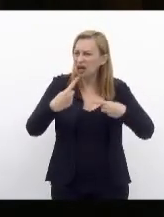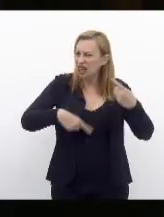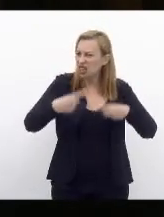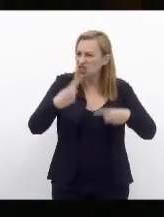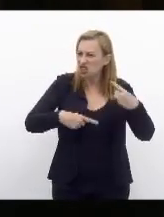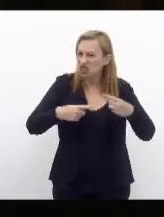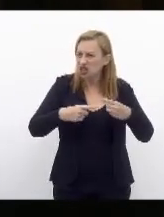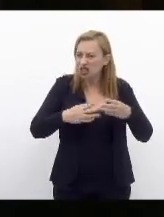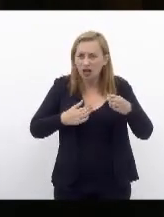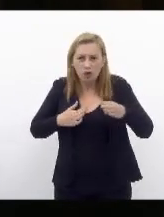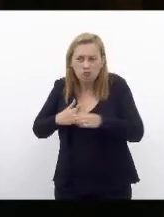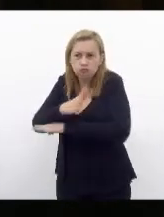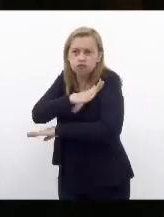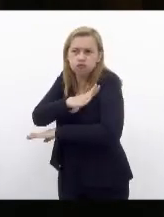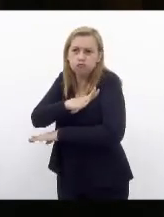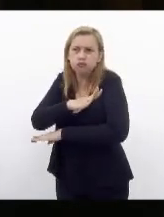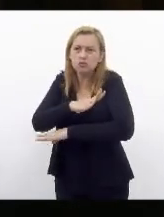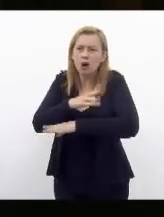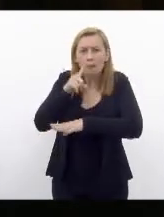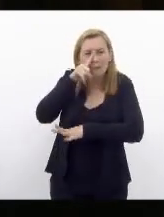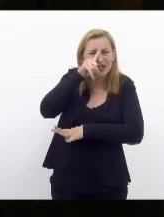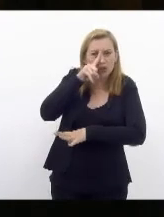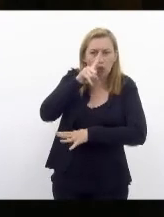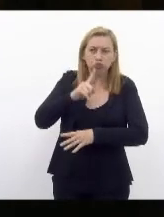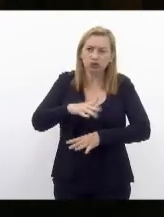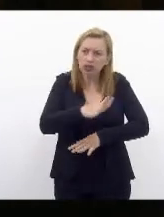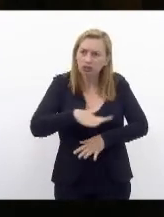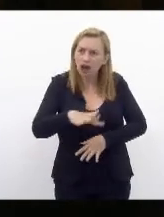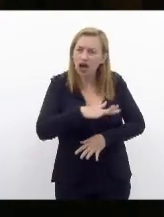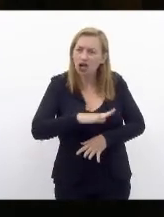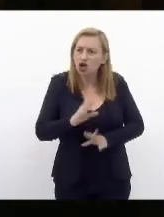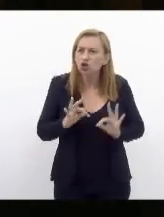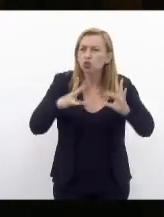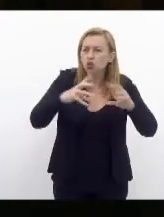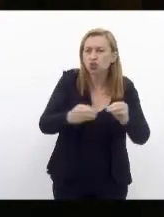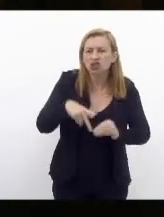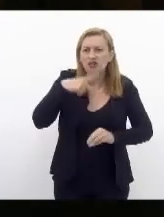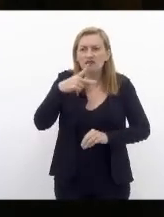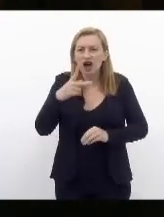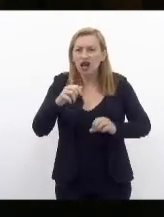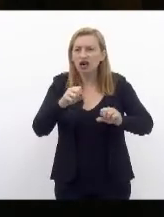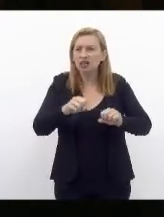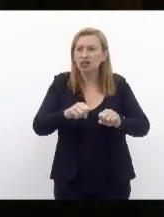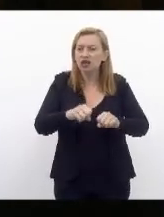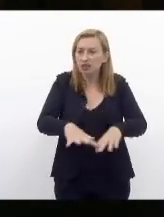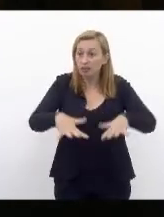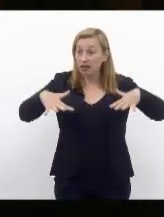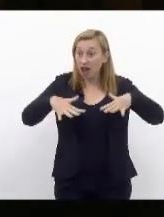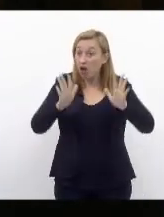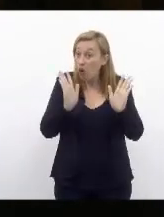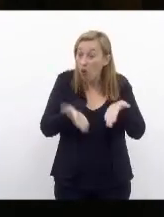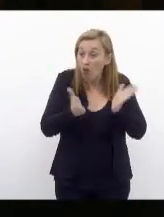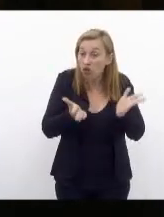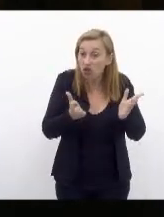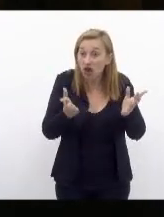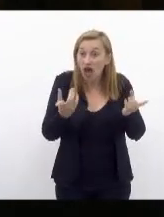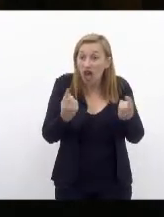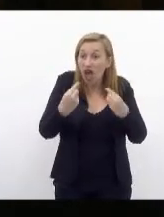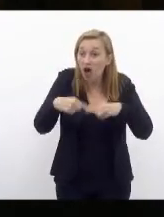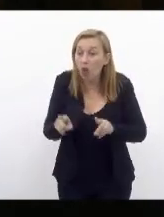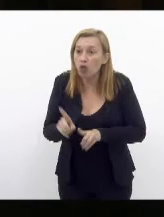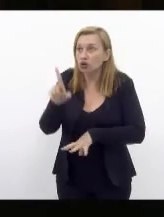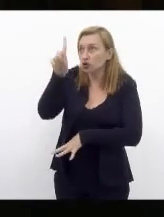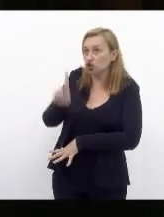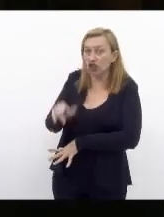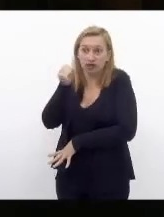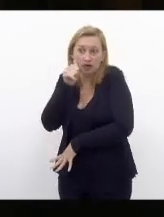uma fronteira perigosa. Tudo que se fala nesse plenário hoje é um ataque ao direito